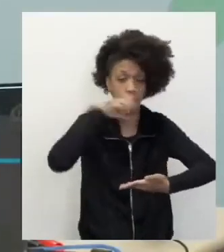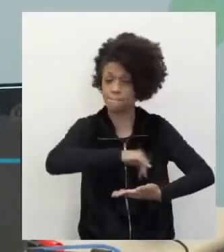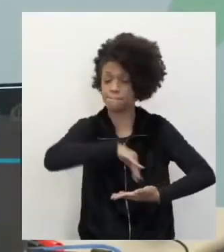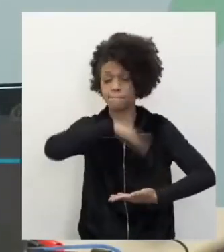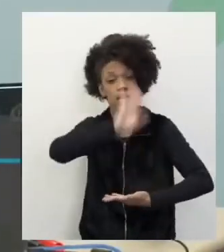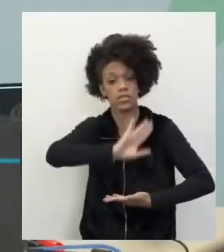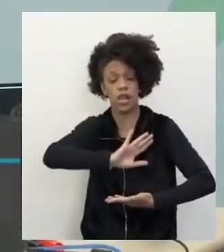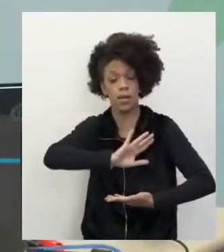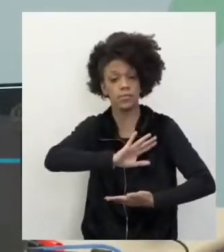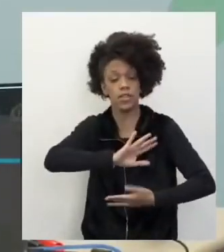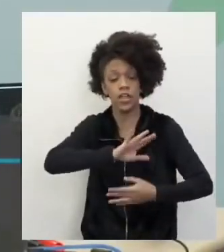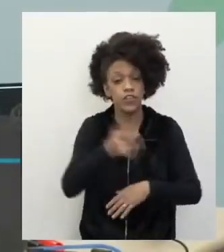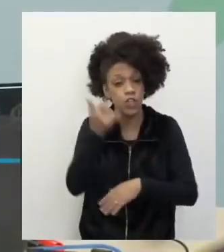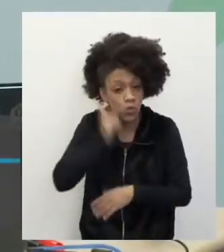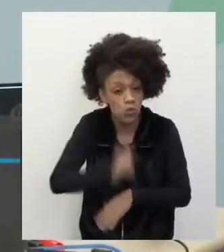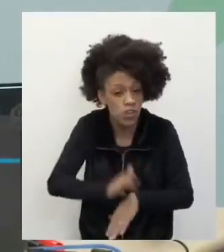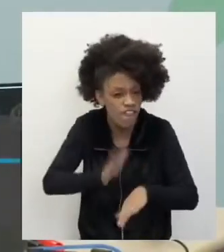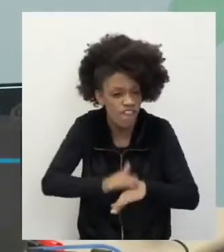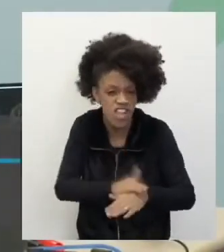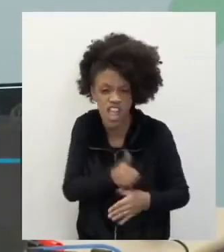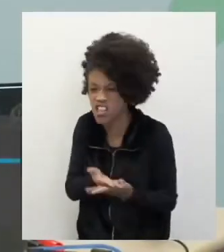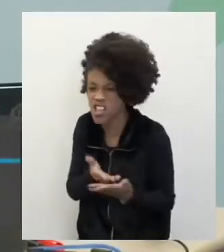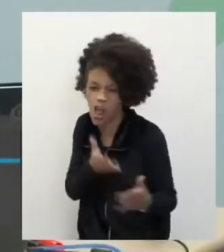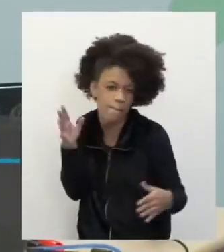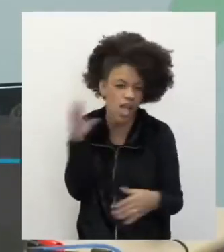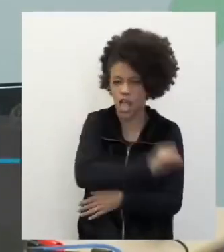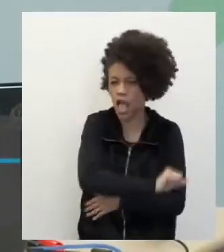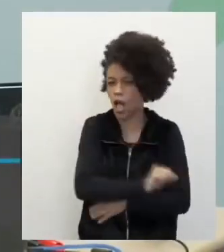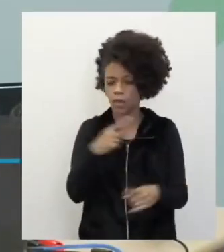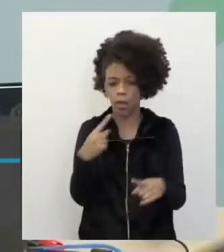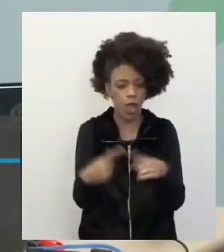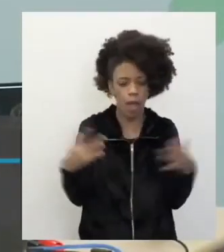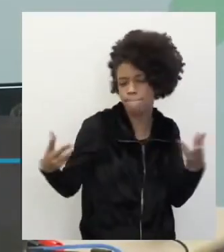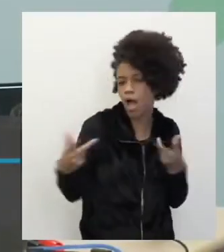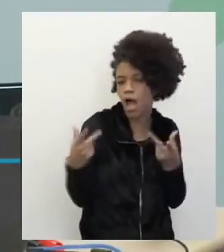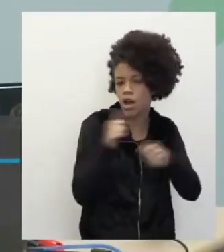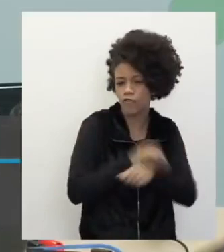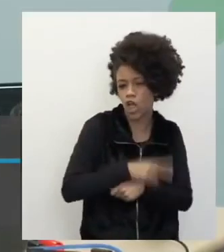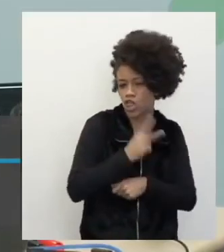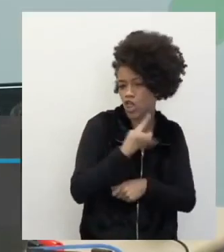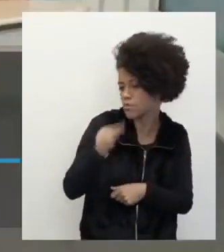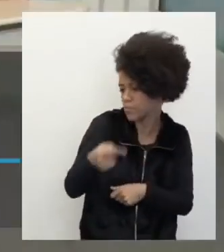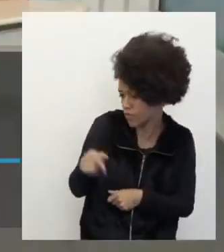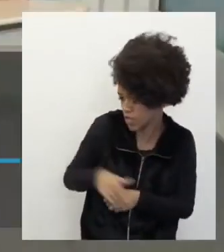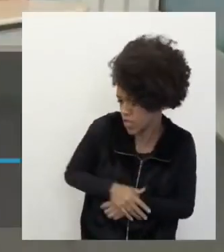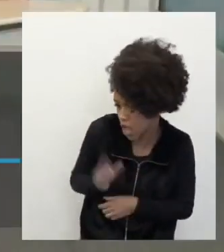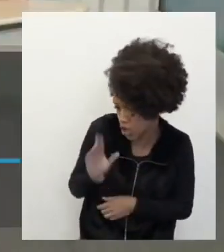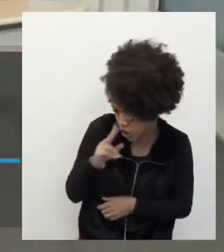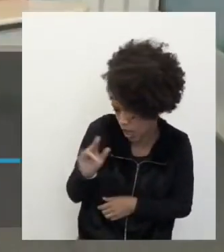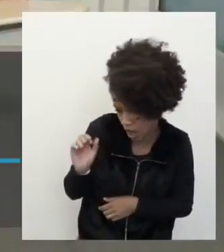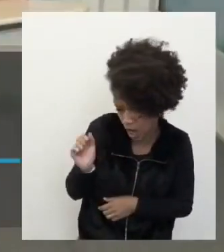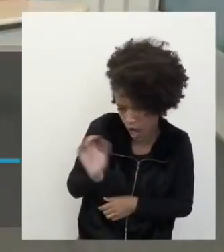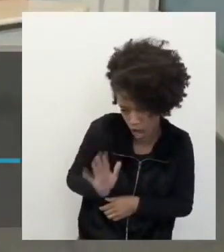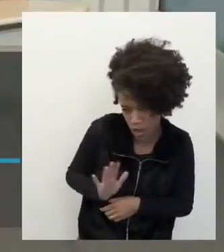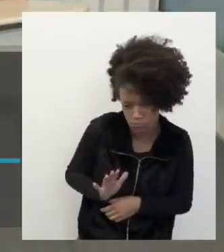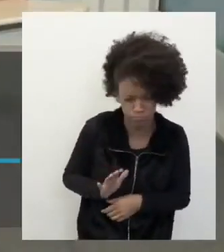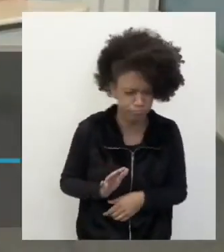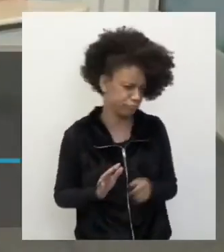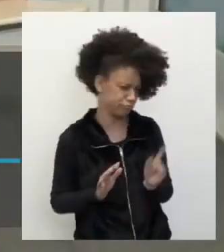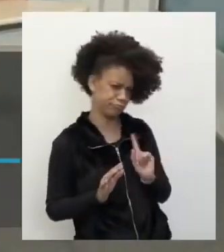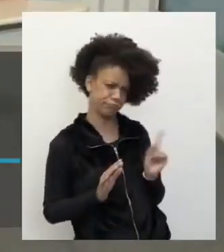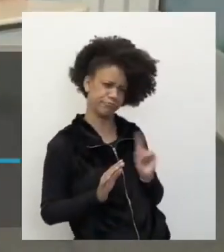vai conseguir fazer essas aulas muito mais rápido por causa dele, você acha que 2.000 é caro? Por 2.000, aí fica barato.